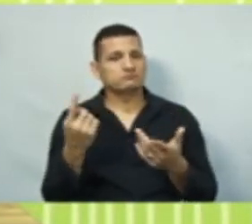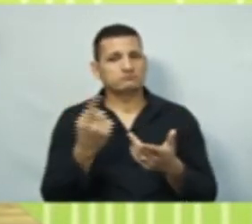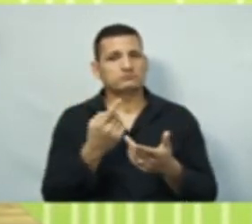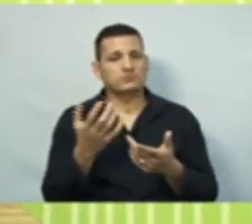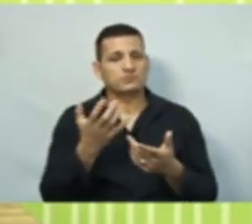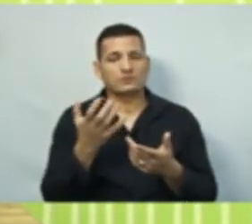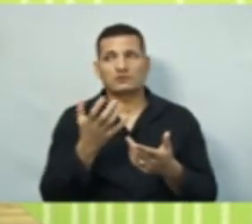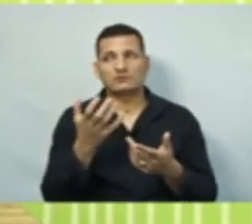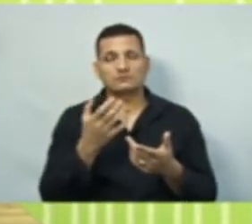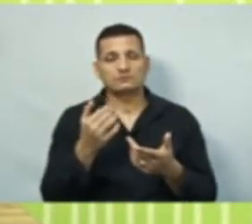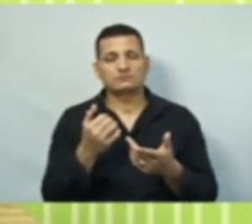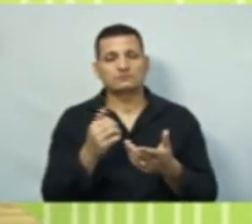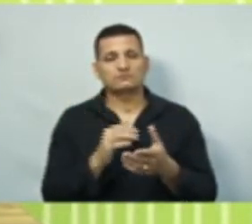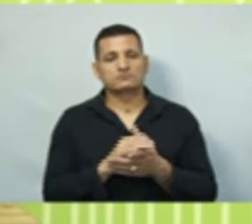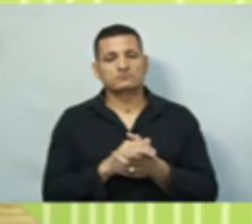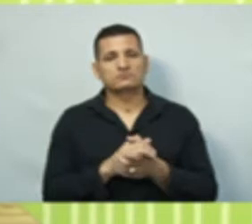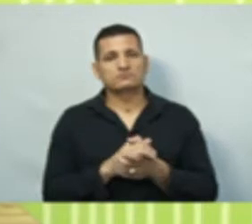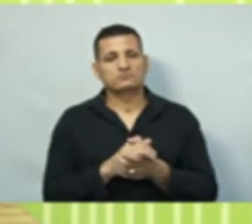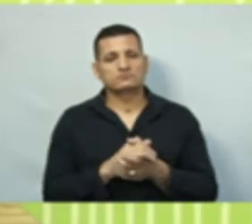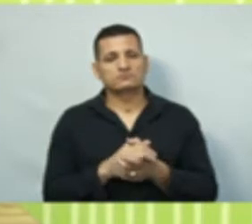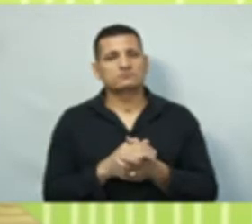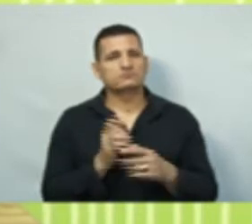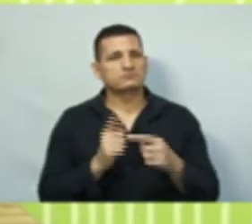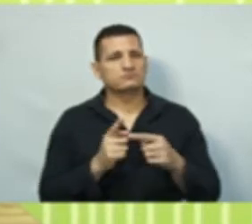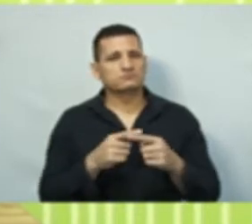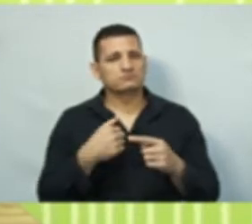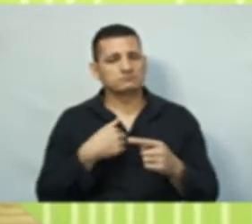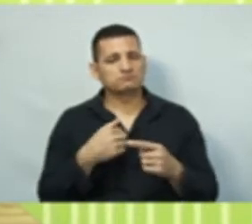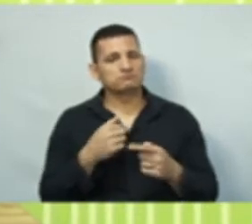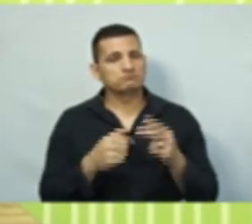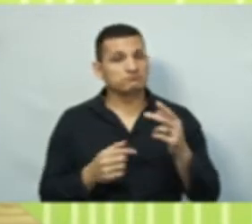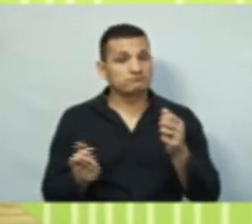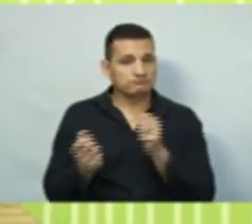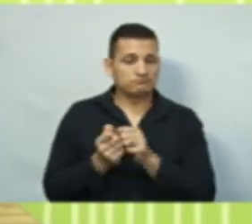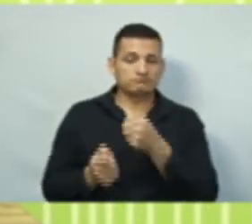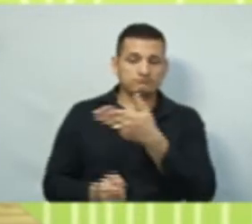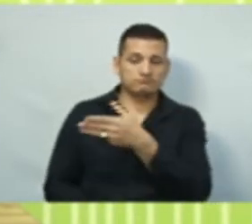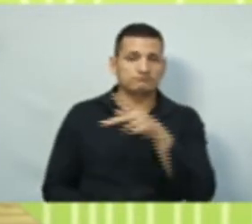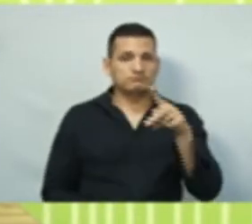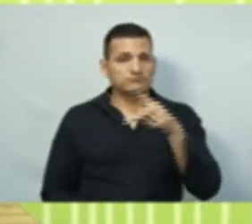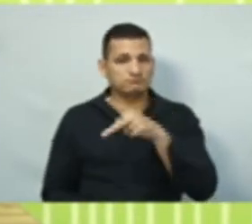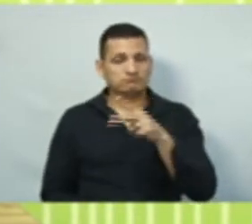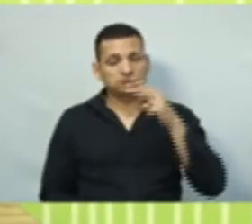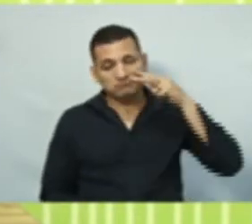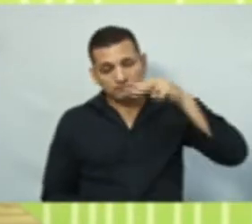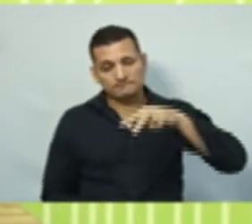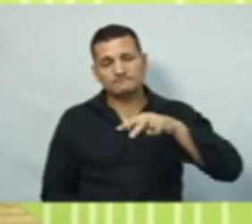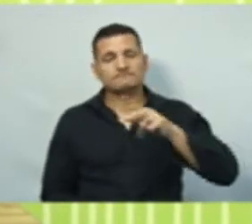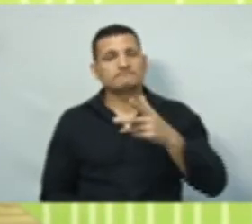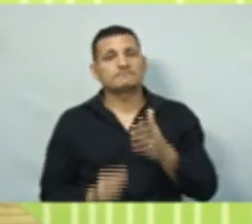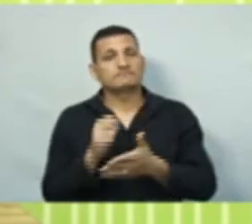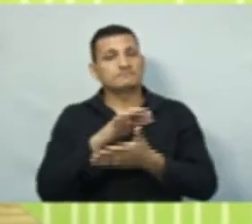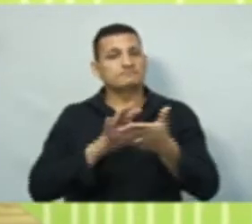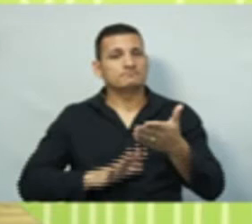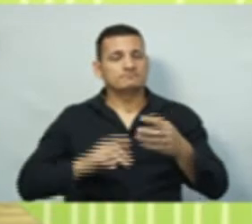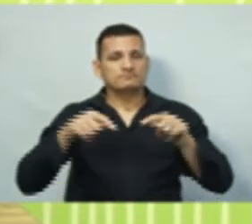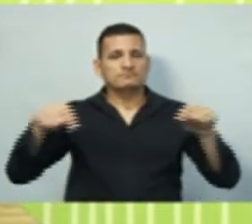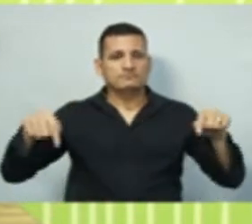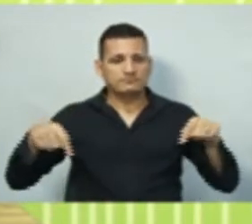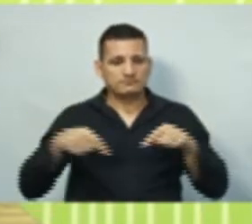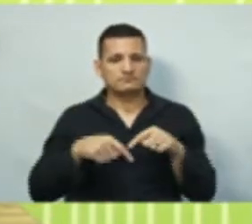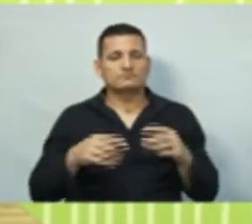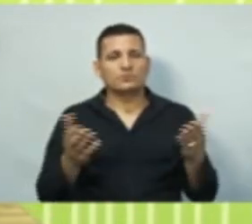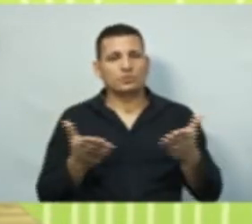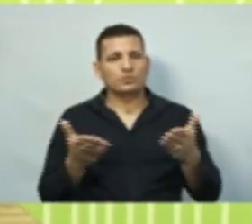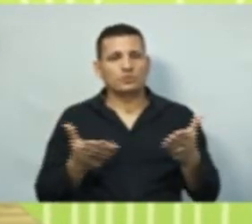quero muito, porque eu vou acompanhar aqui junto com o professor as atividades de sala. E hoje o nosso